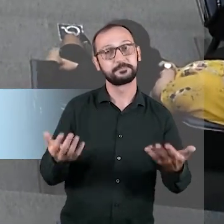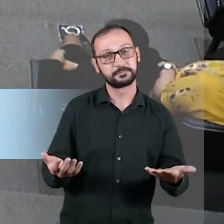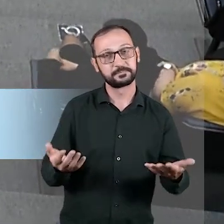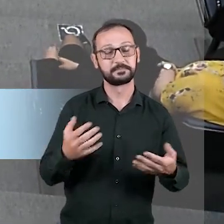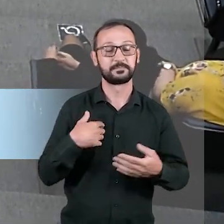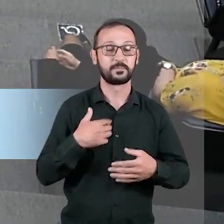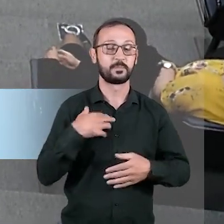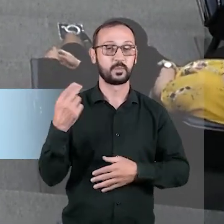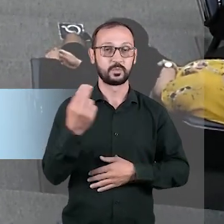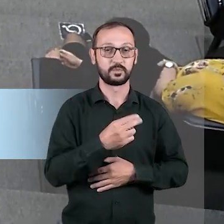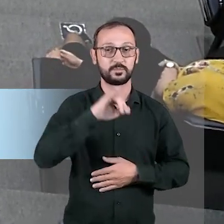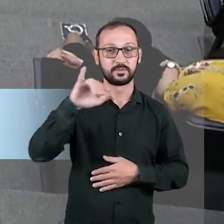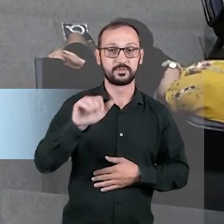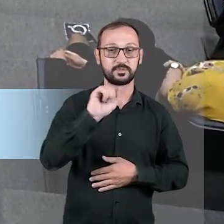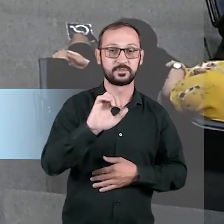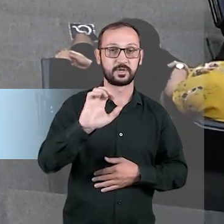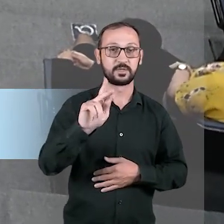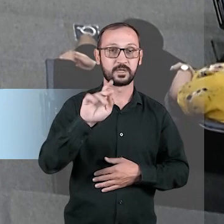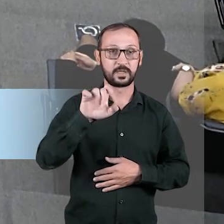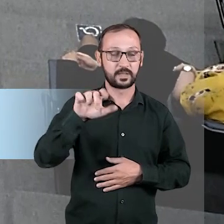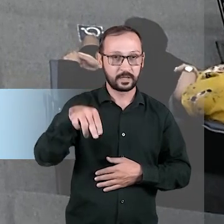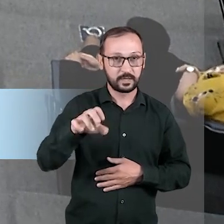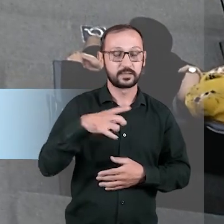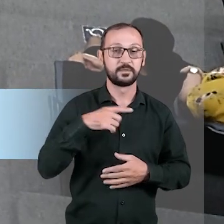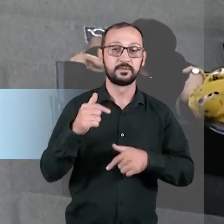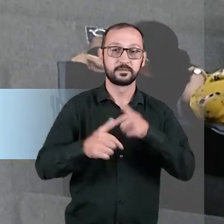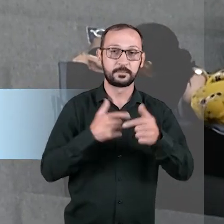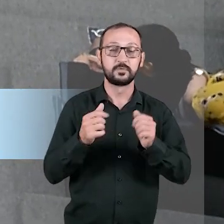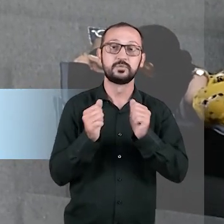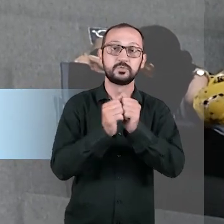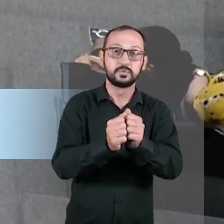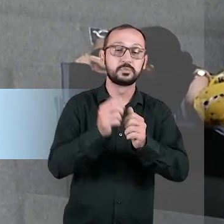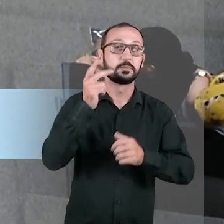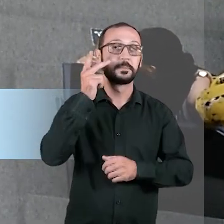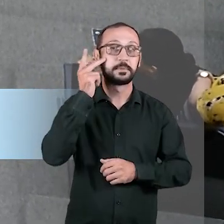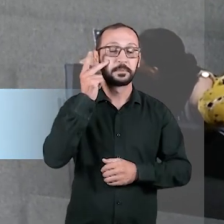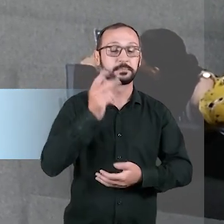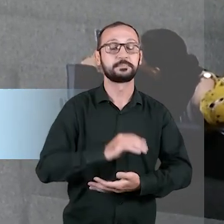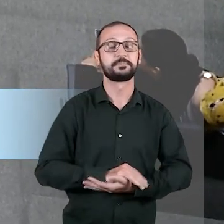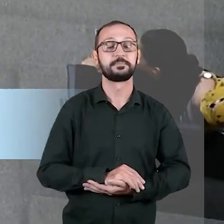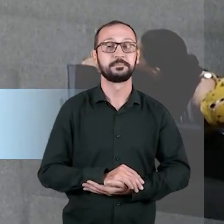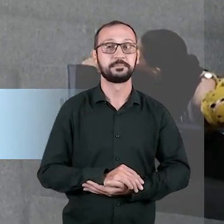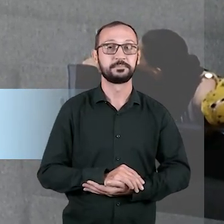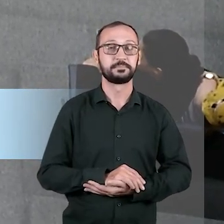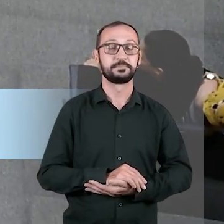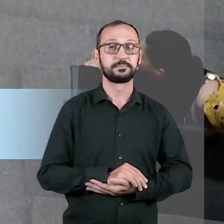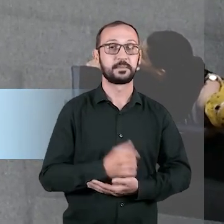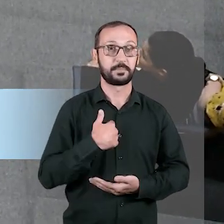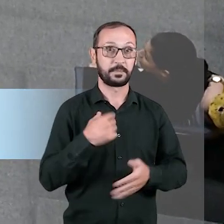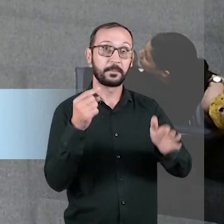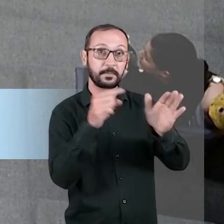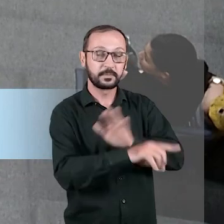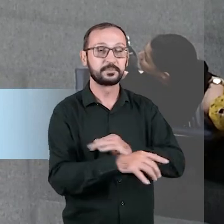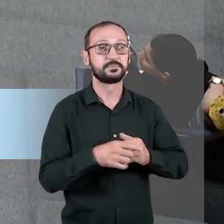Então, Grazi, meu nome é Jaqueline, eu sou jornalista, trabalho com Silas, trabalho com o deputado Pedro Kemp. E a minha